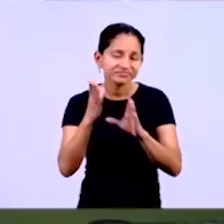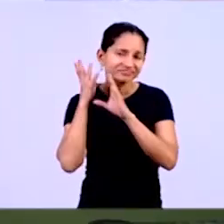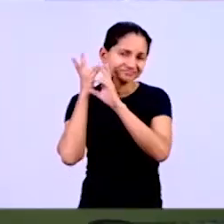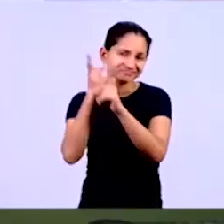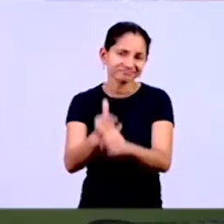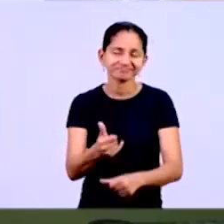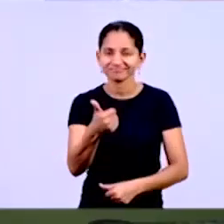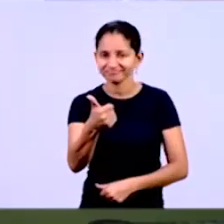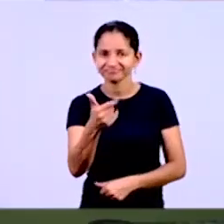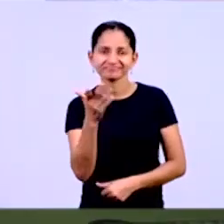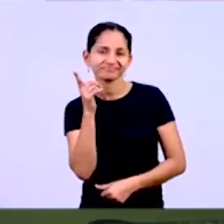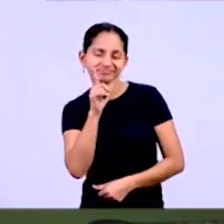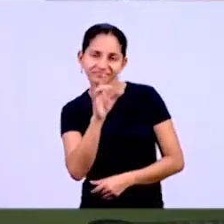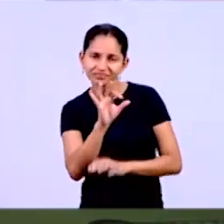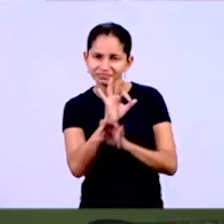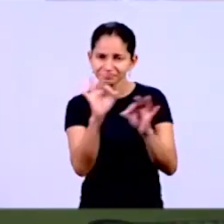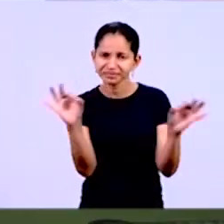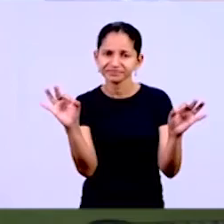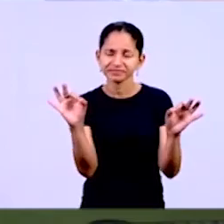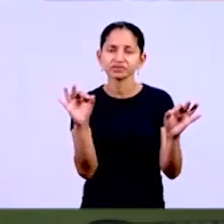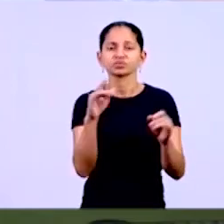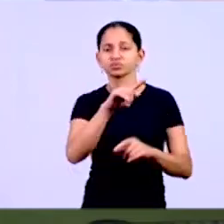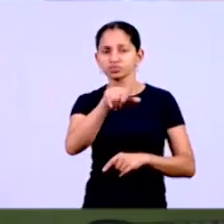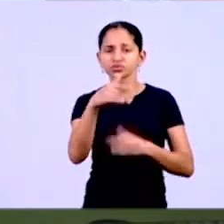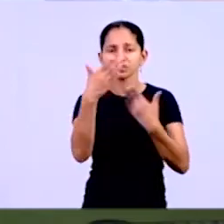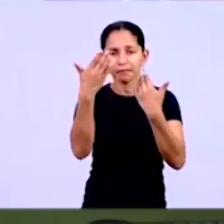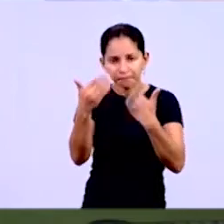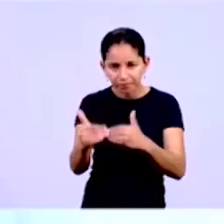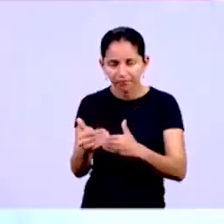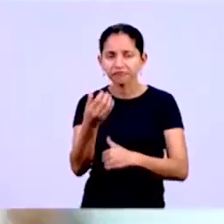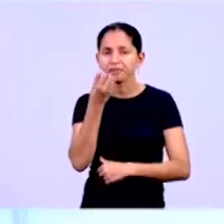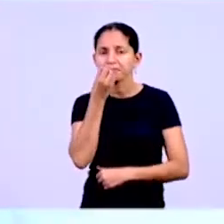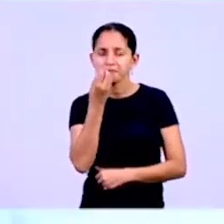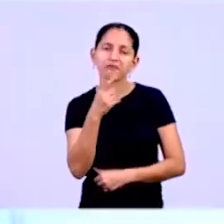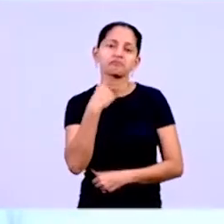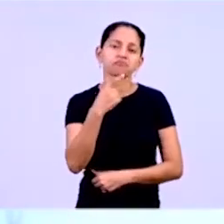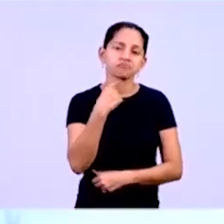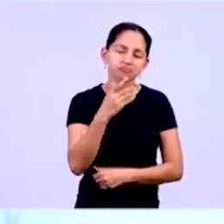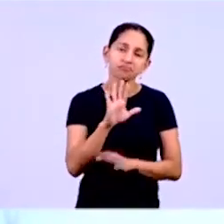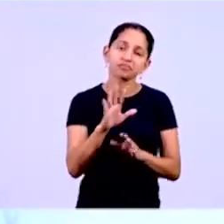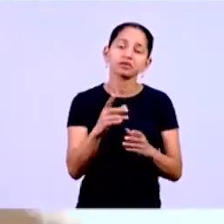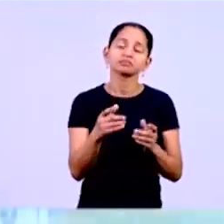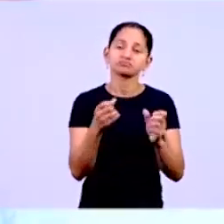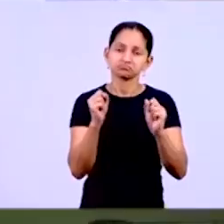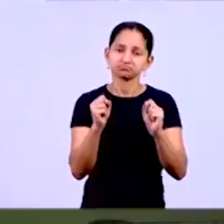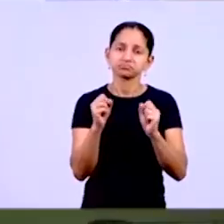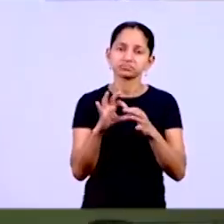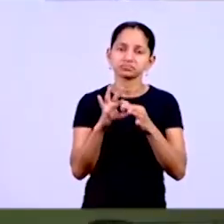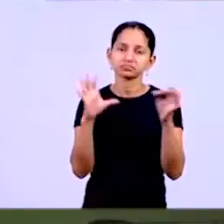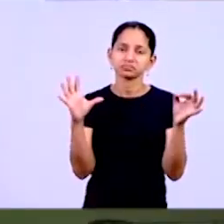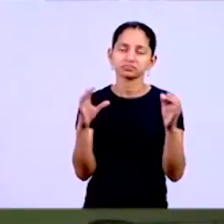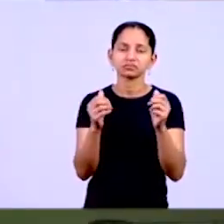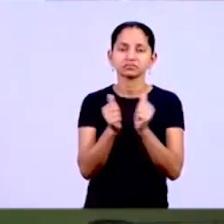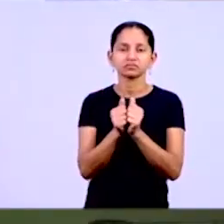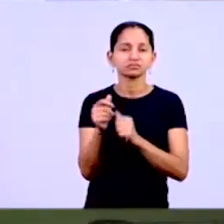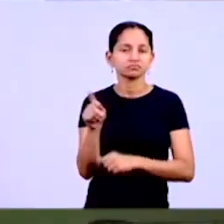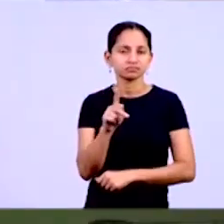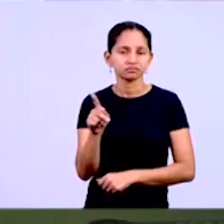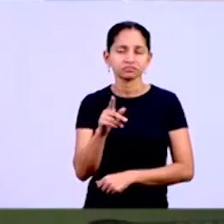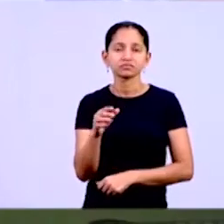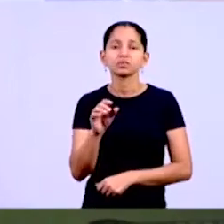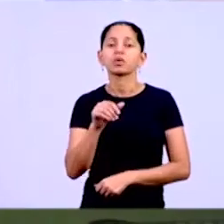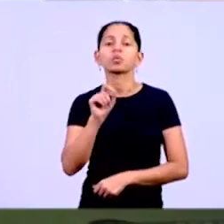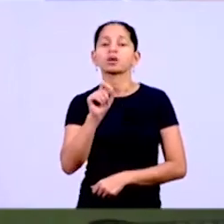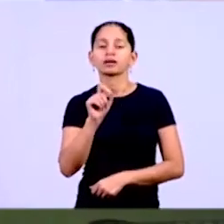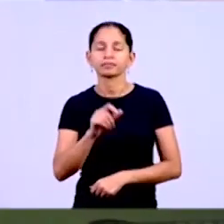bem realmente preparando vocês para uma prova. Se vocês tiverem alguma consideração para fazer, podem falar junto com a professora. Professora, mais alguma